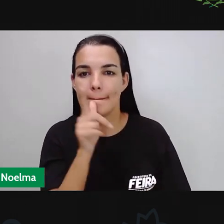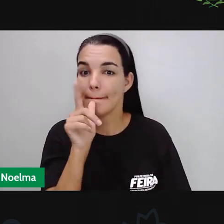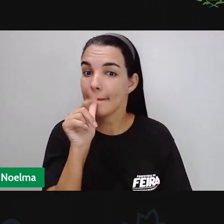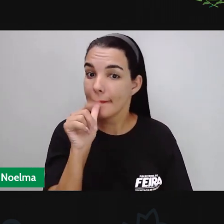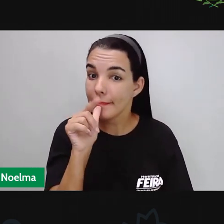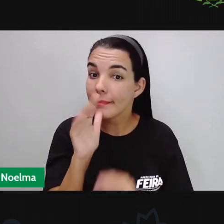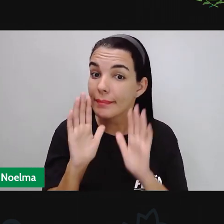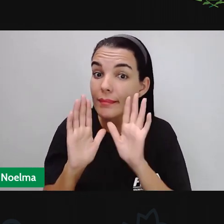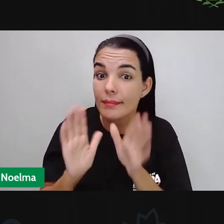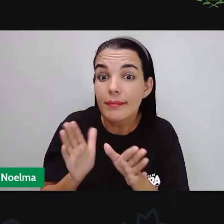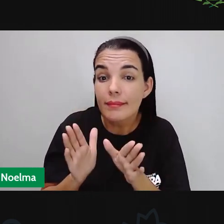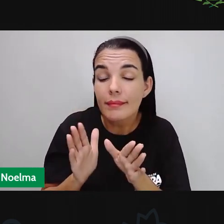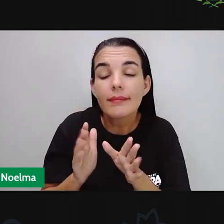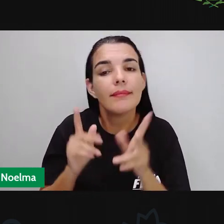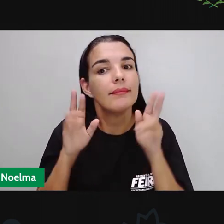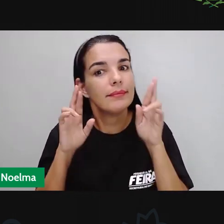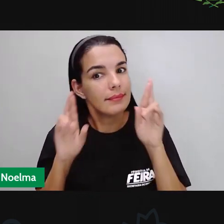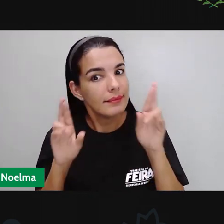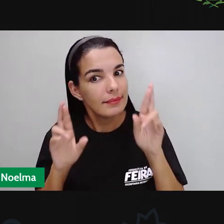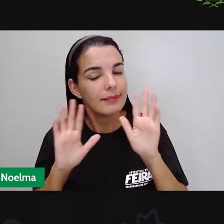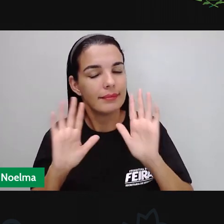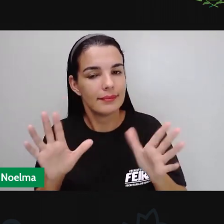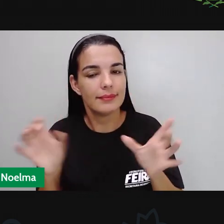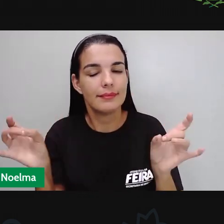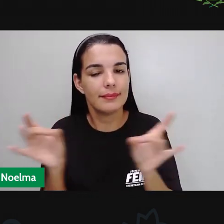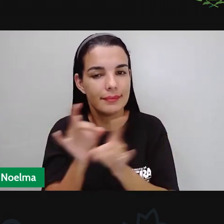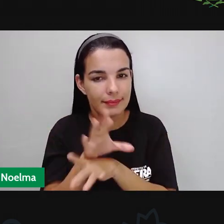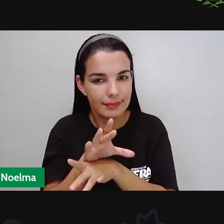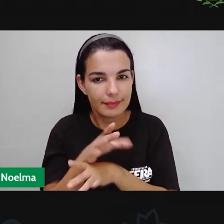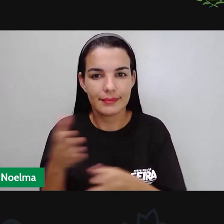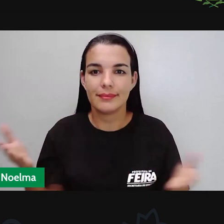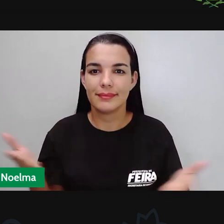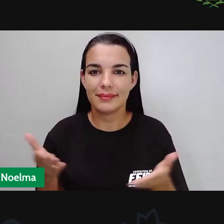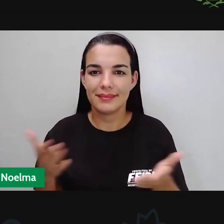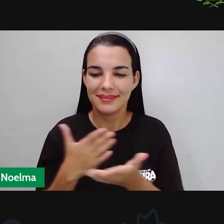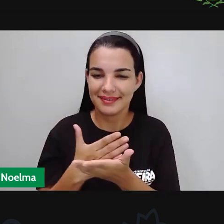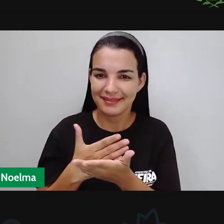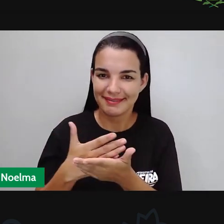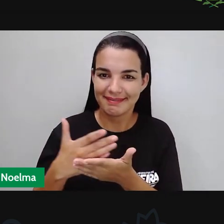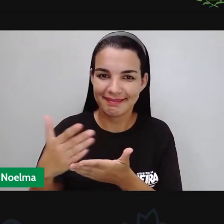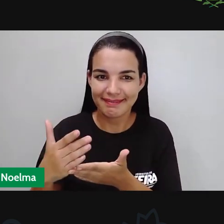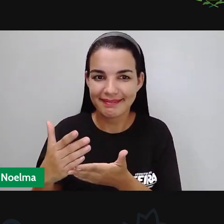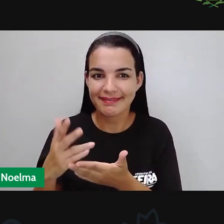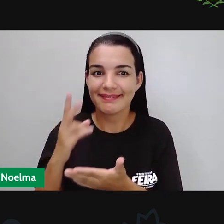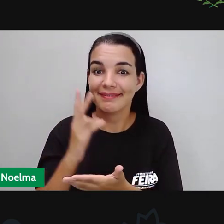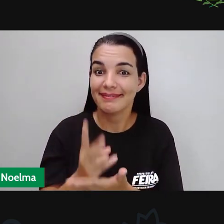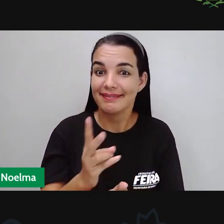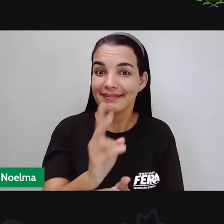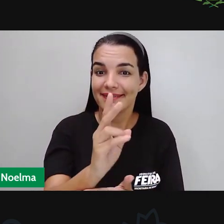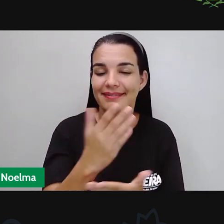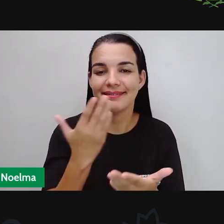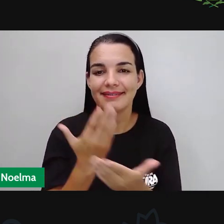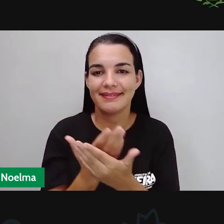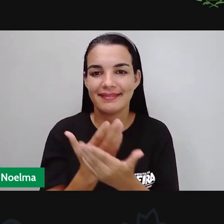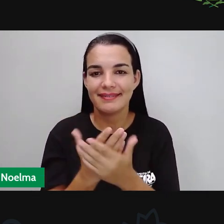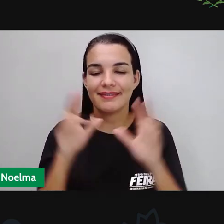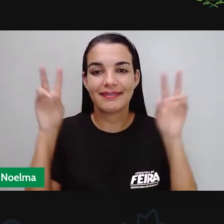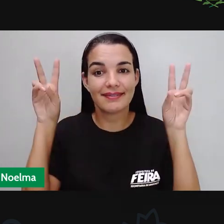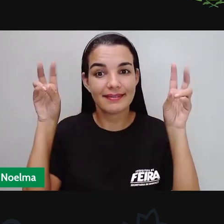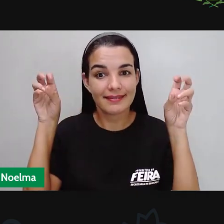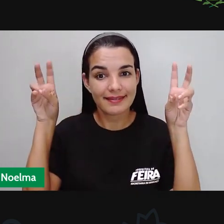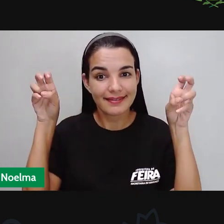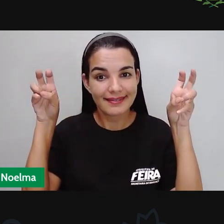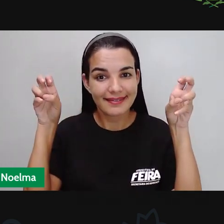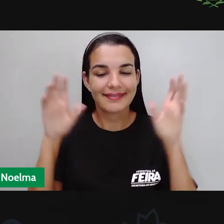lanchinho? Espero que vocês já tenham feito tudo isso, porque nós iremos agora dar sequência às nossas atividades e teremos